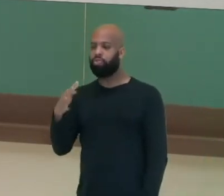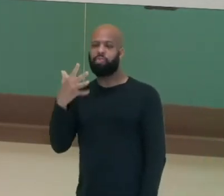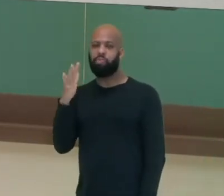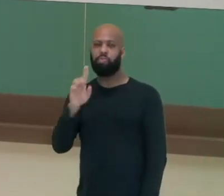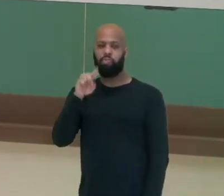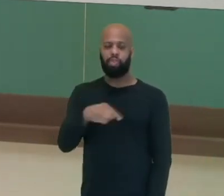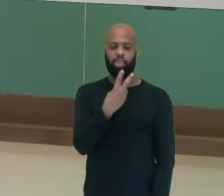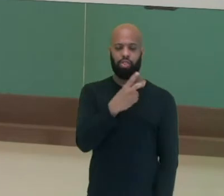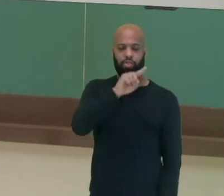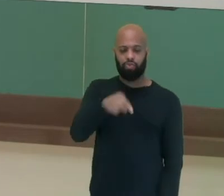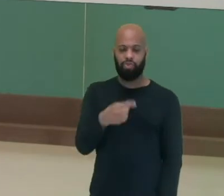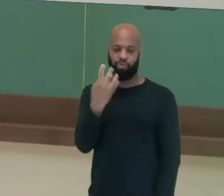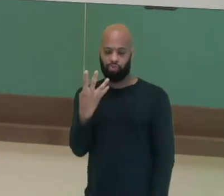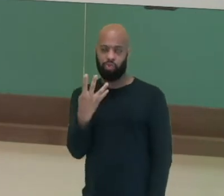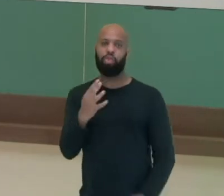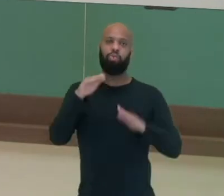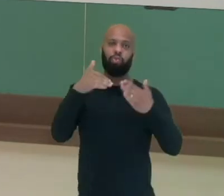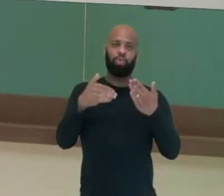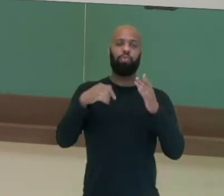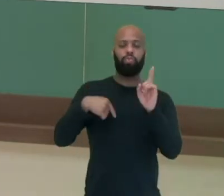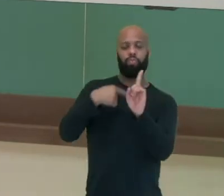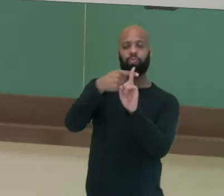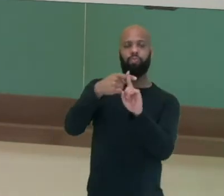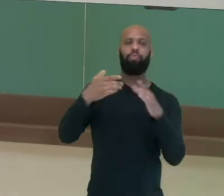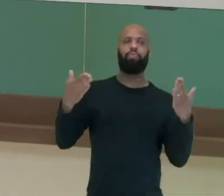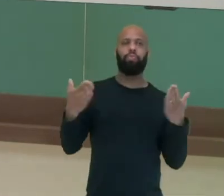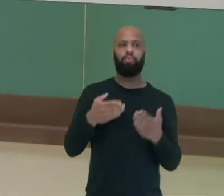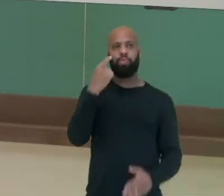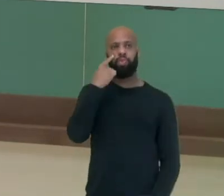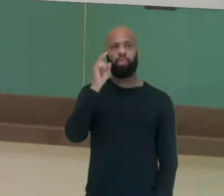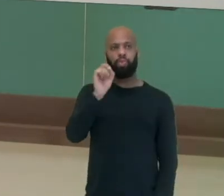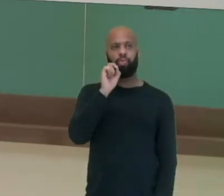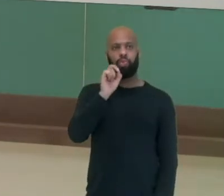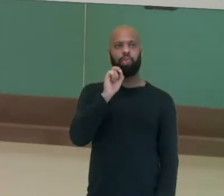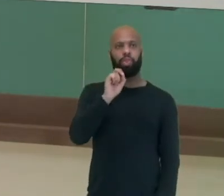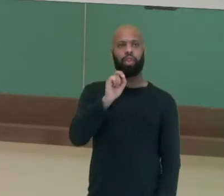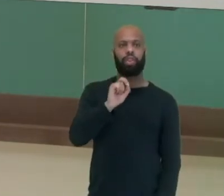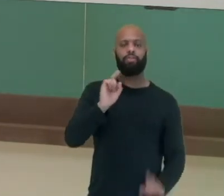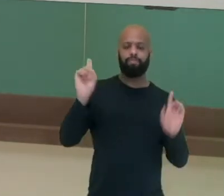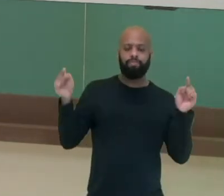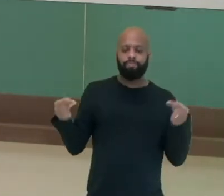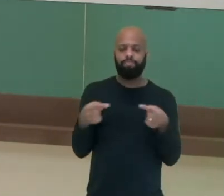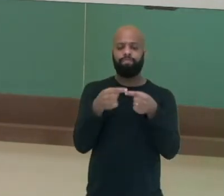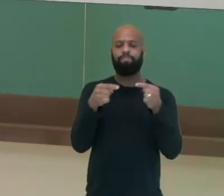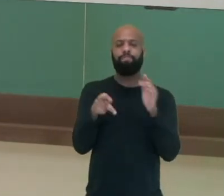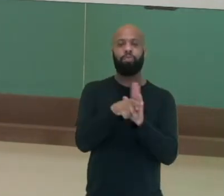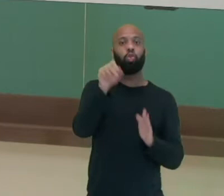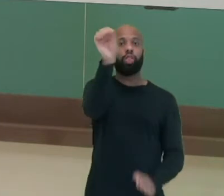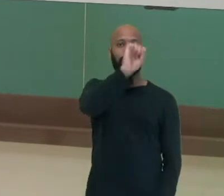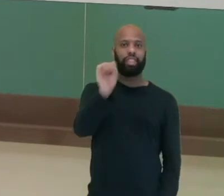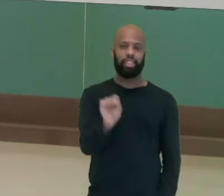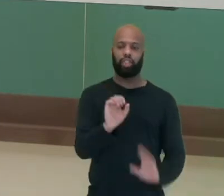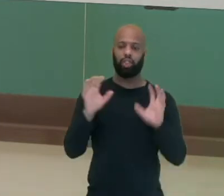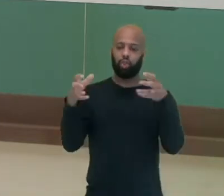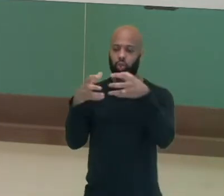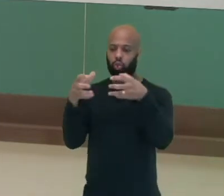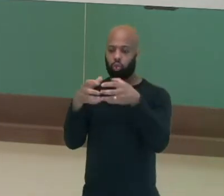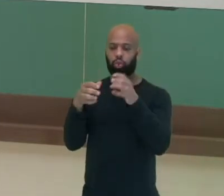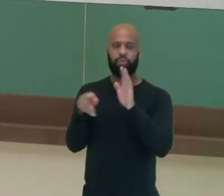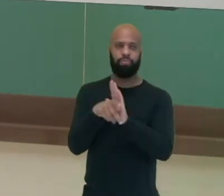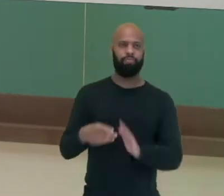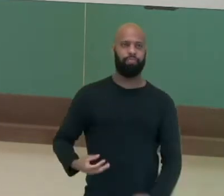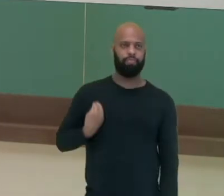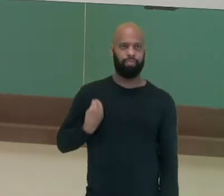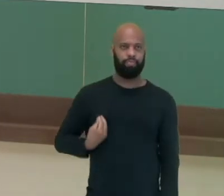aproximadamente 2,4. Então, positivo. Vamos ver o que satisfaz, pessoal, a nossa condição de existência,